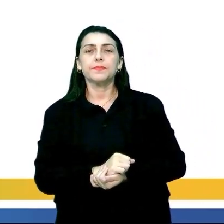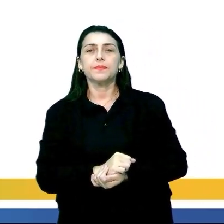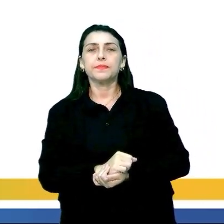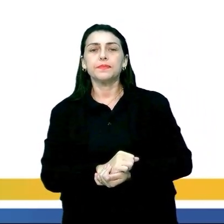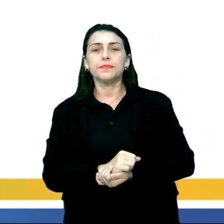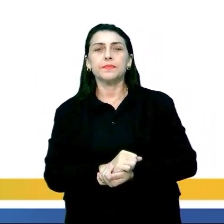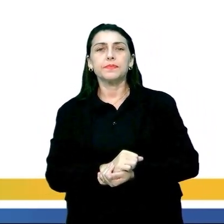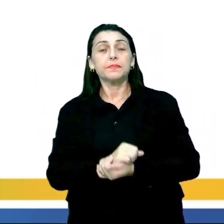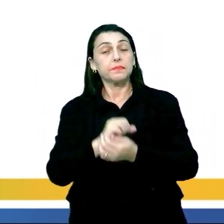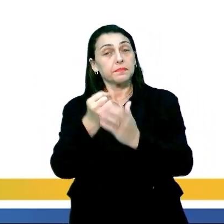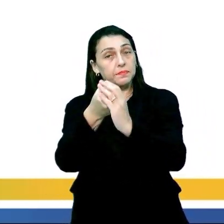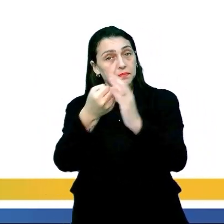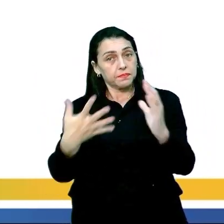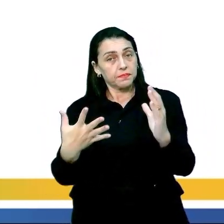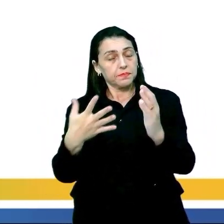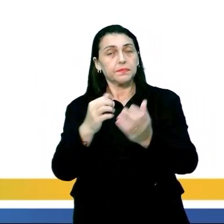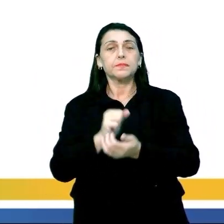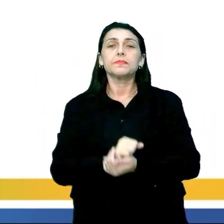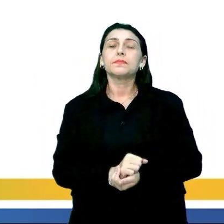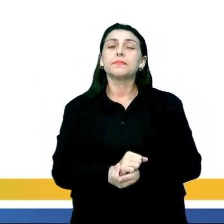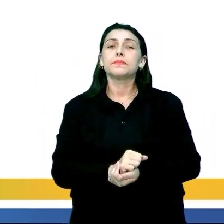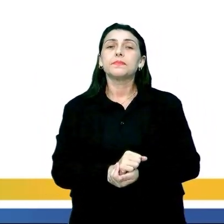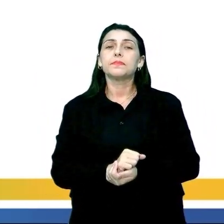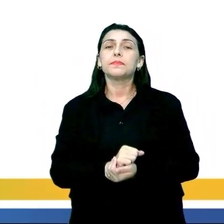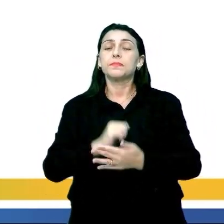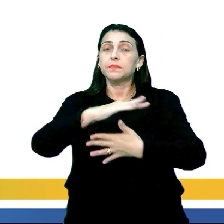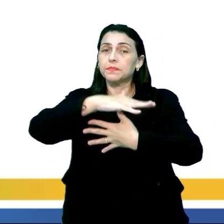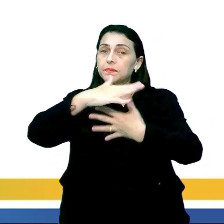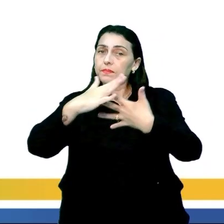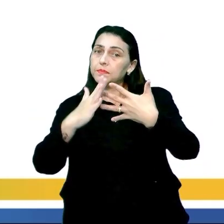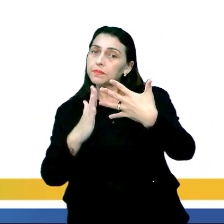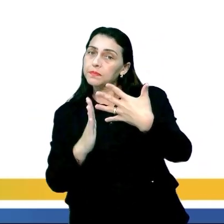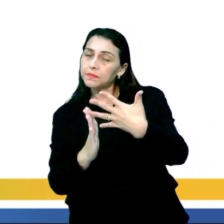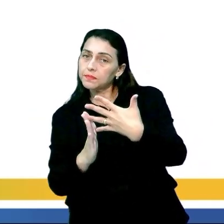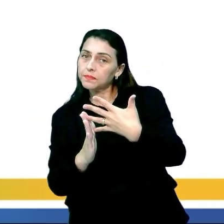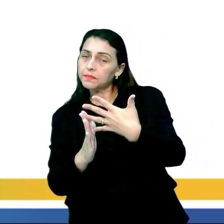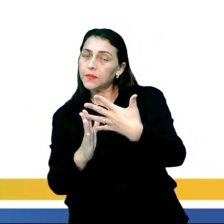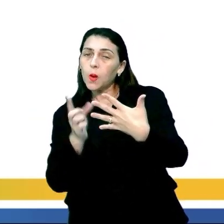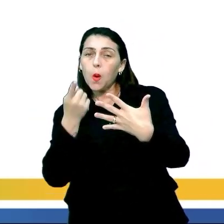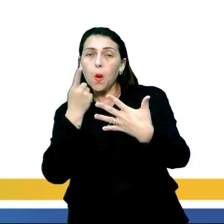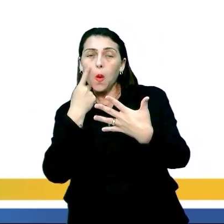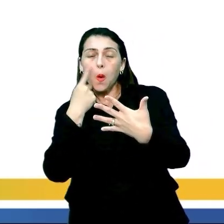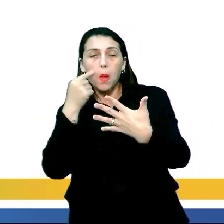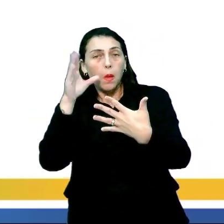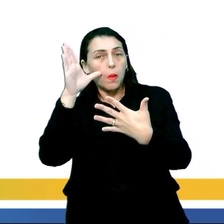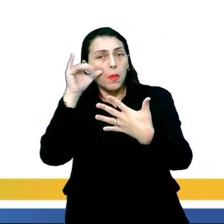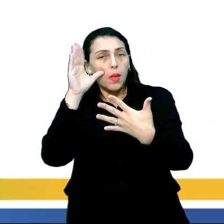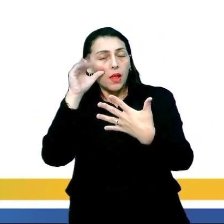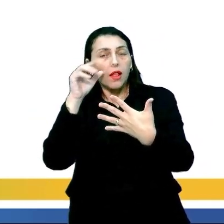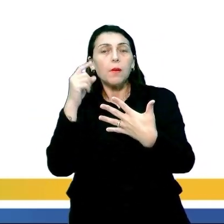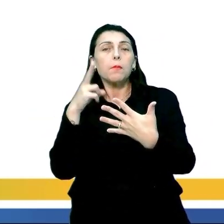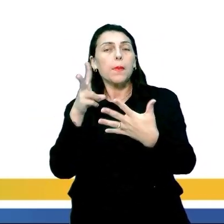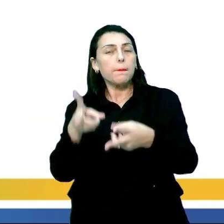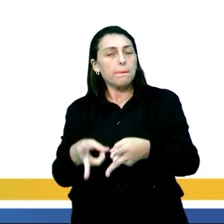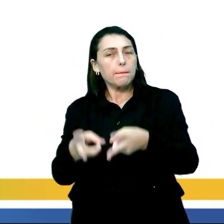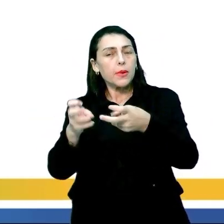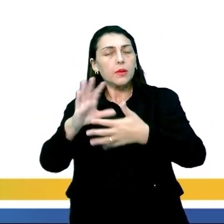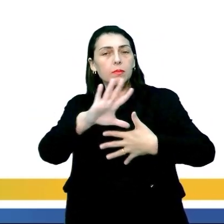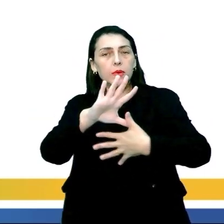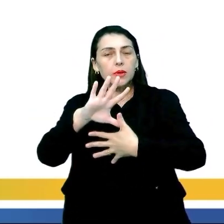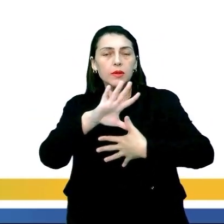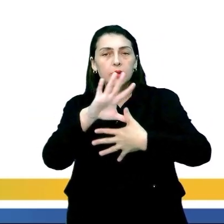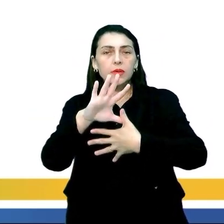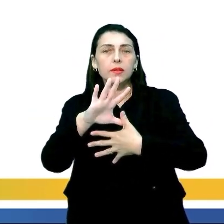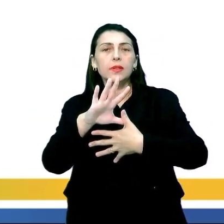Atlântica? Vamos às características desse bioma. A Mata Atlântica, olha que interessante, conforme a gente pode observar no